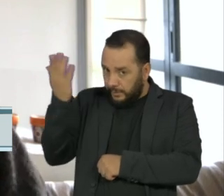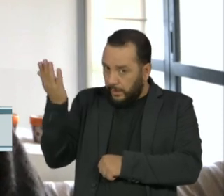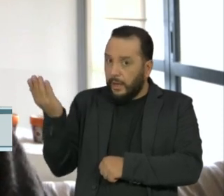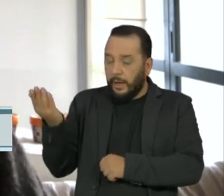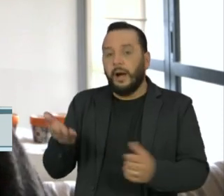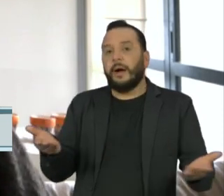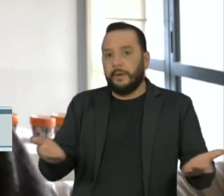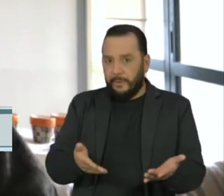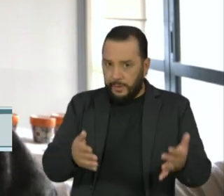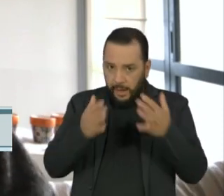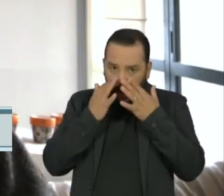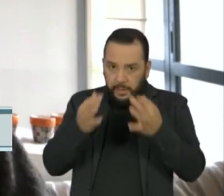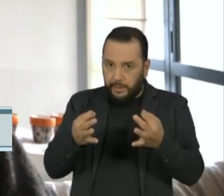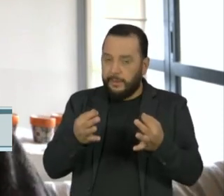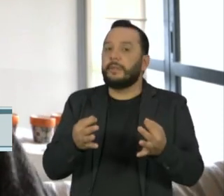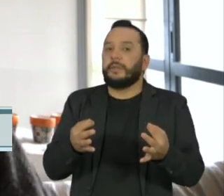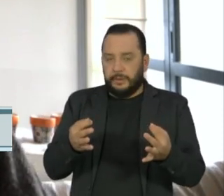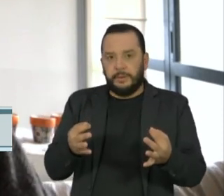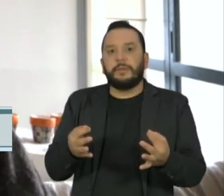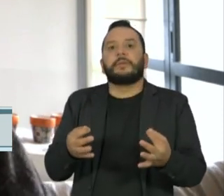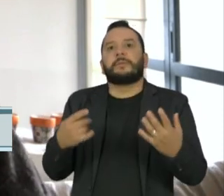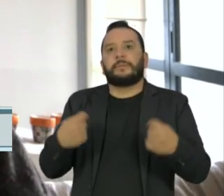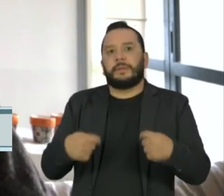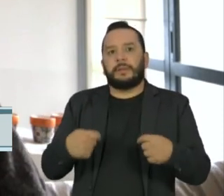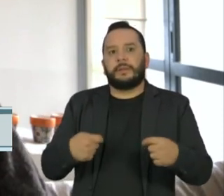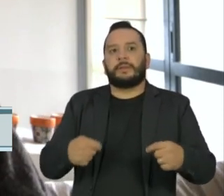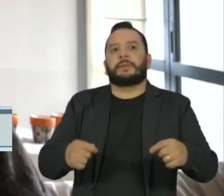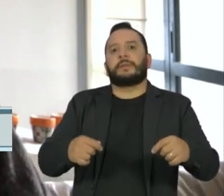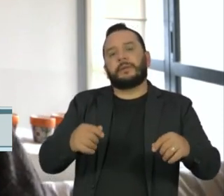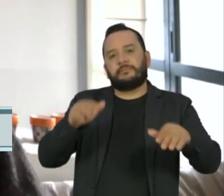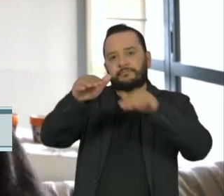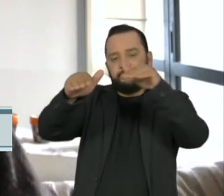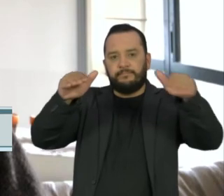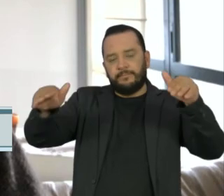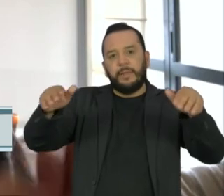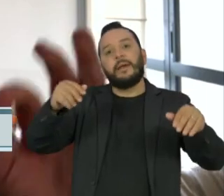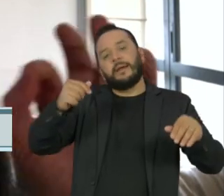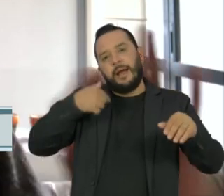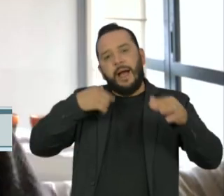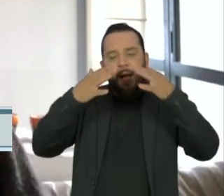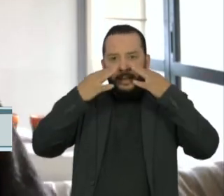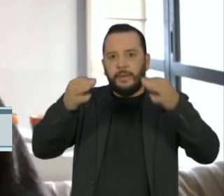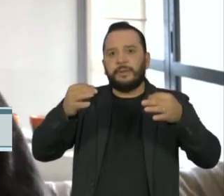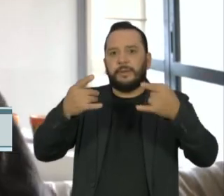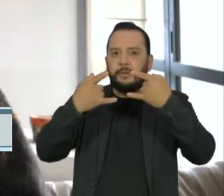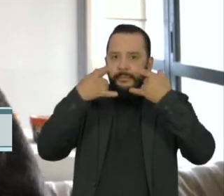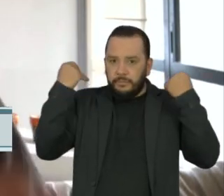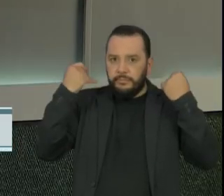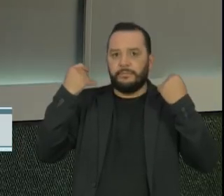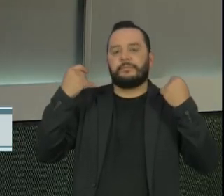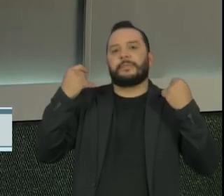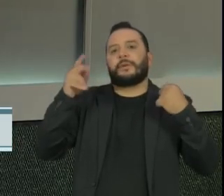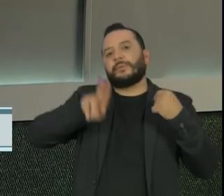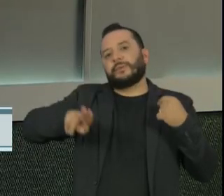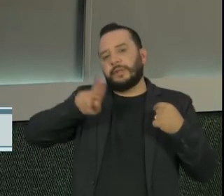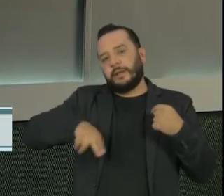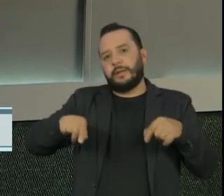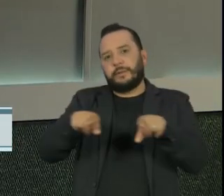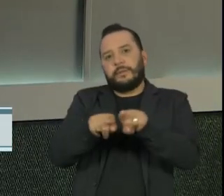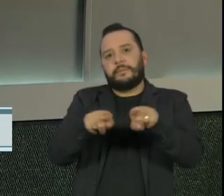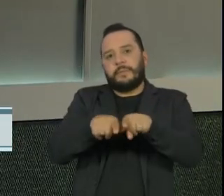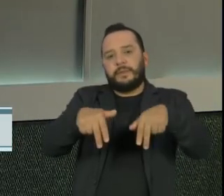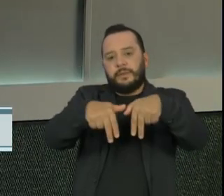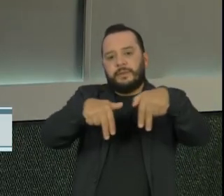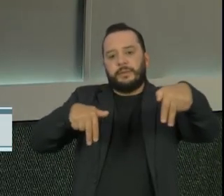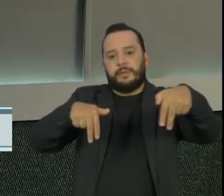uma boa deixa para que se reforcem essas campanhas de prevenção aí, repetindo que é o isolamento, o distanciamento social